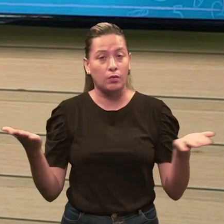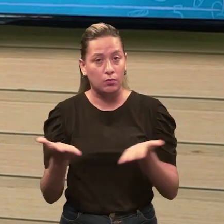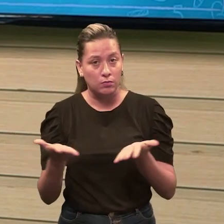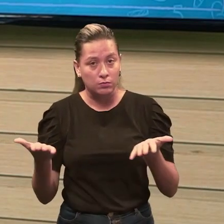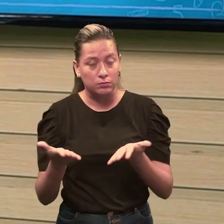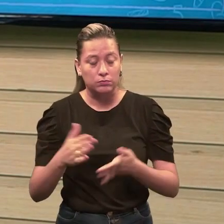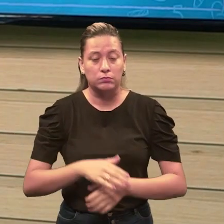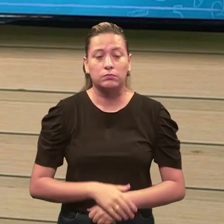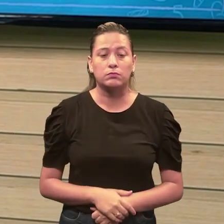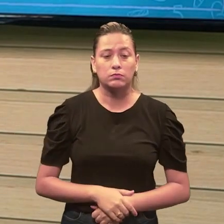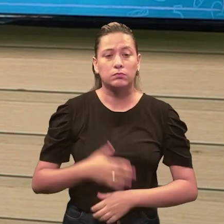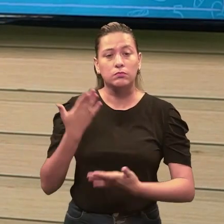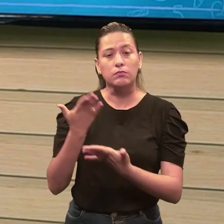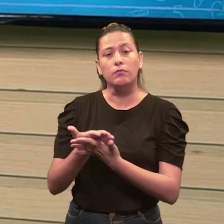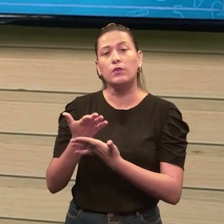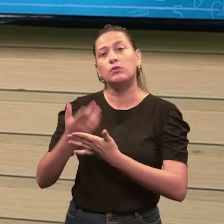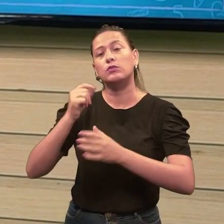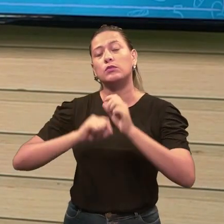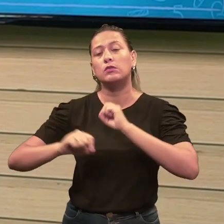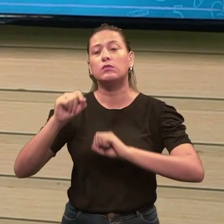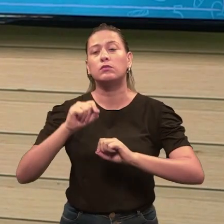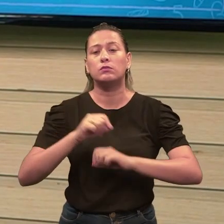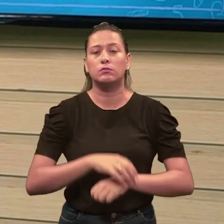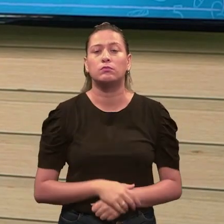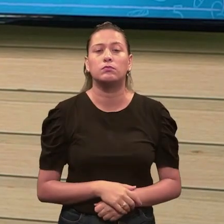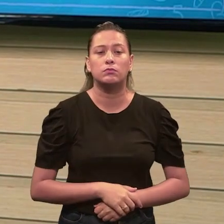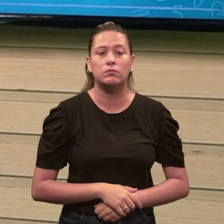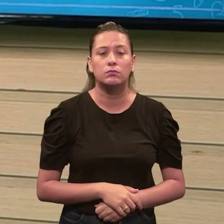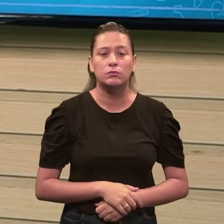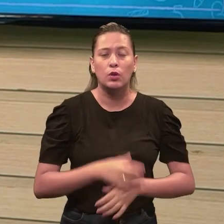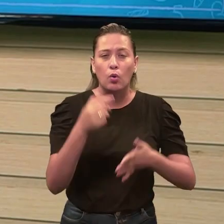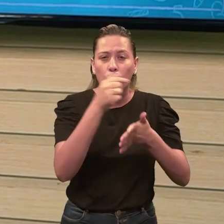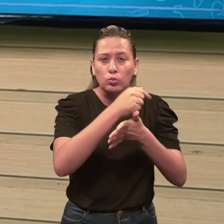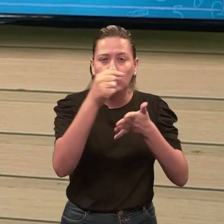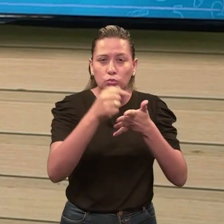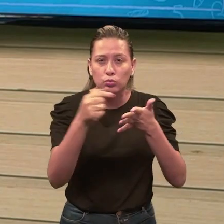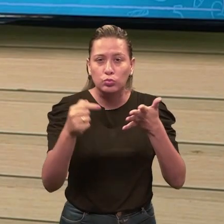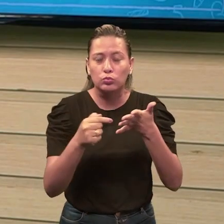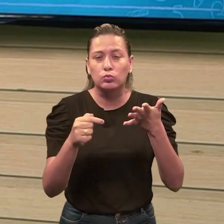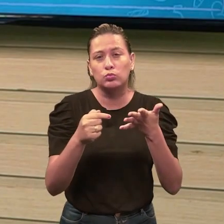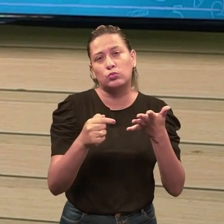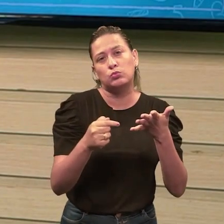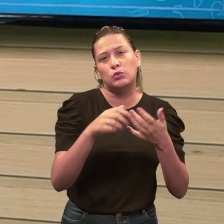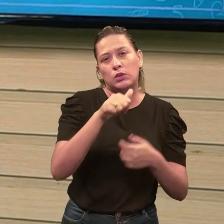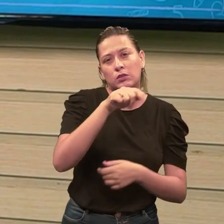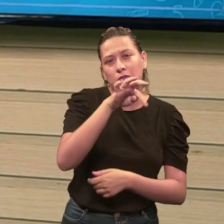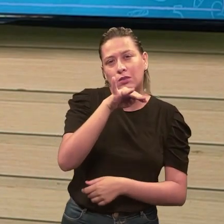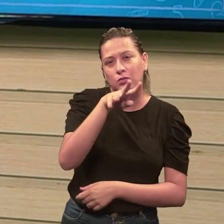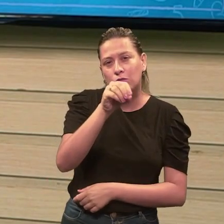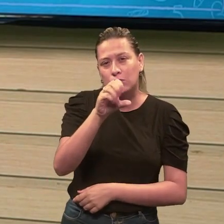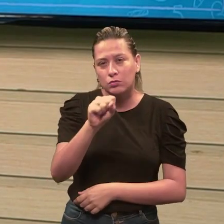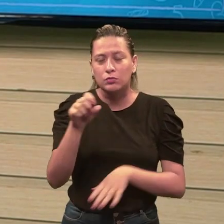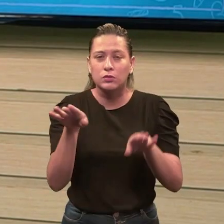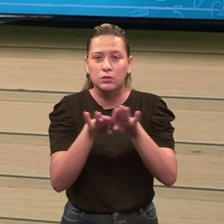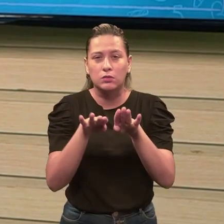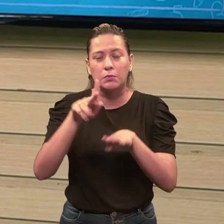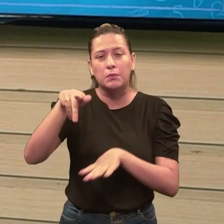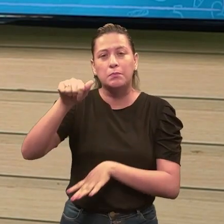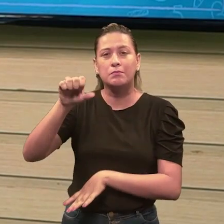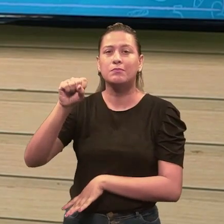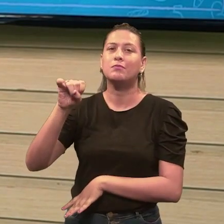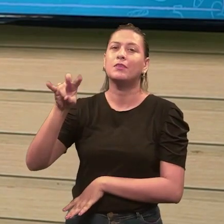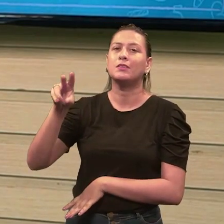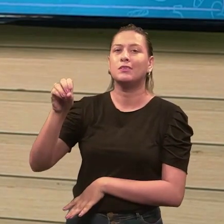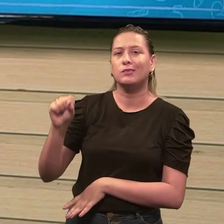ver um pouquinho aqui sobre os componentes ativos e componentes passivos, né, no nosso circuito elétrico,